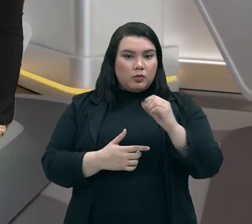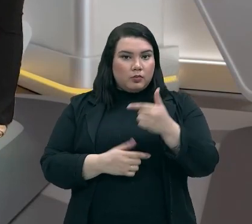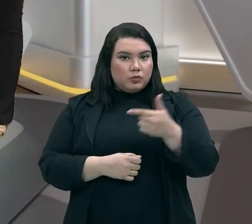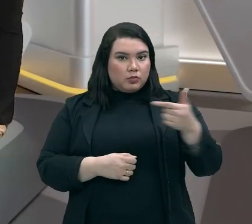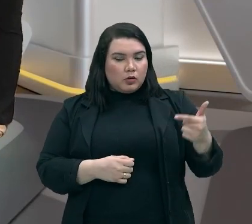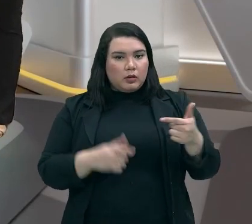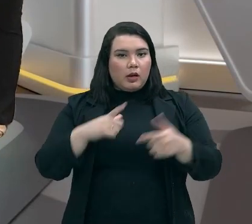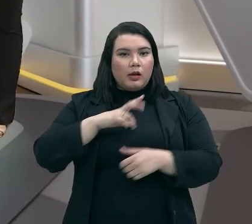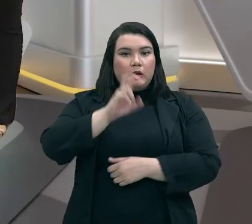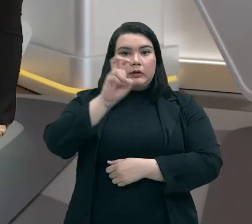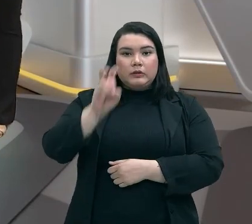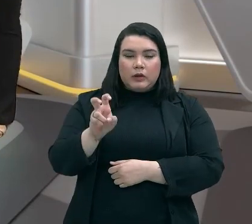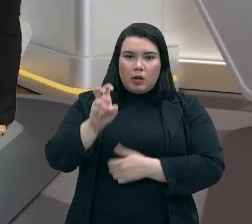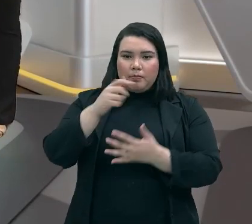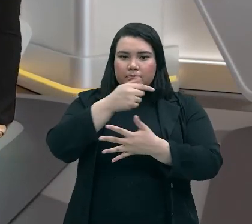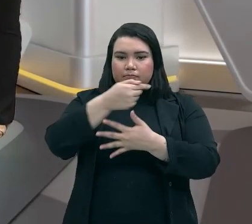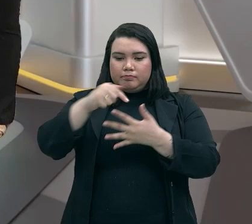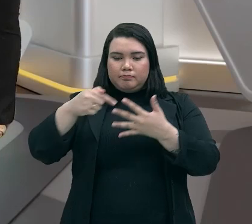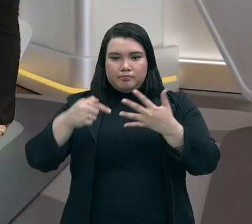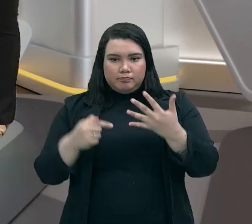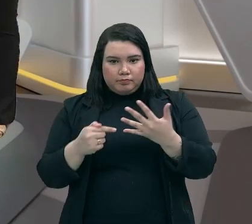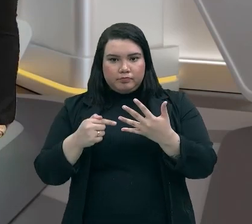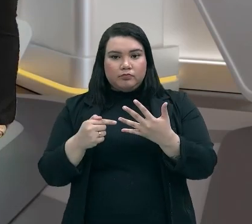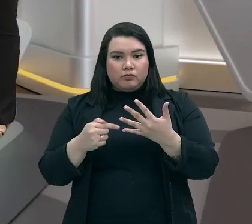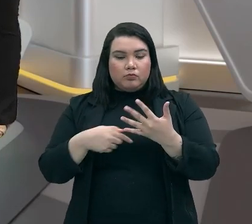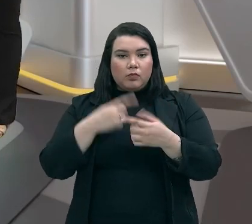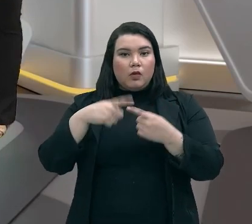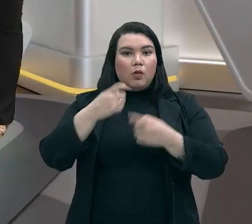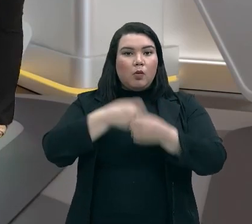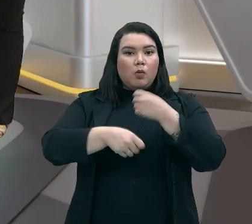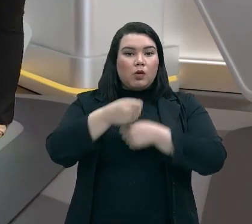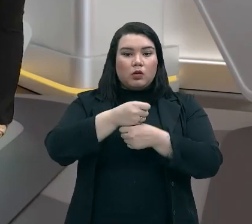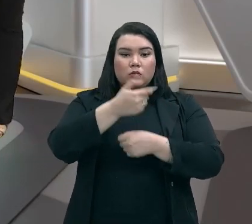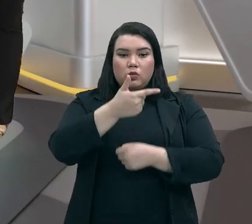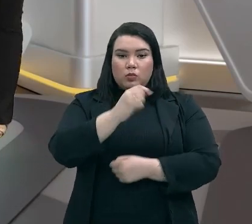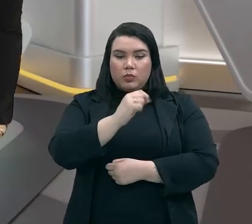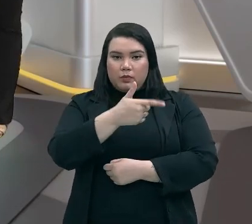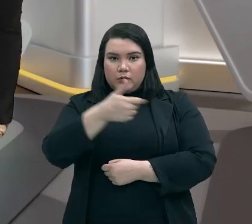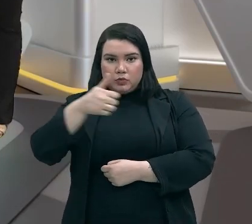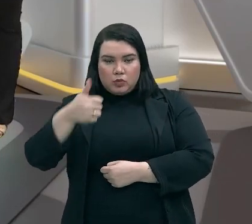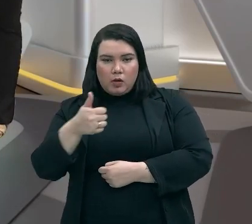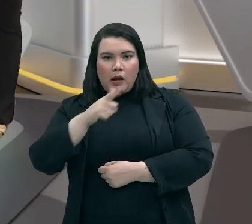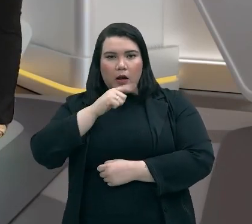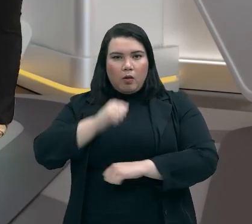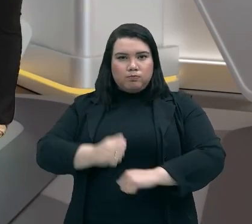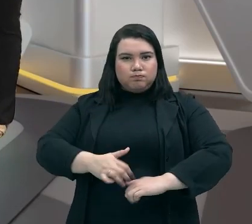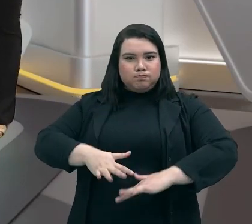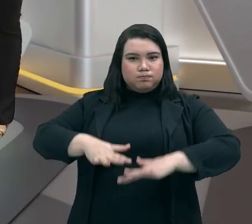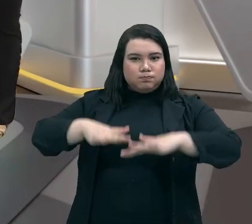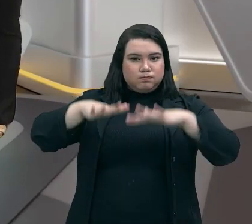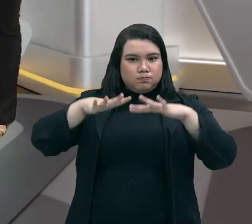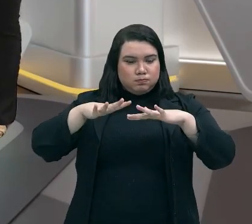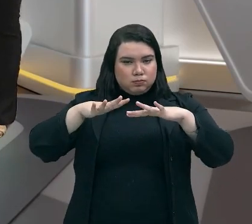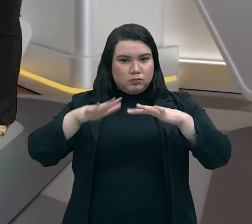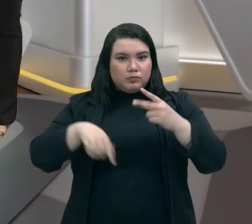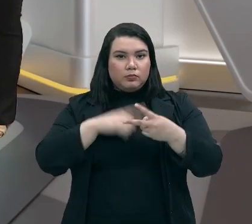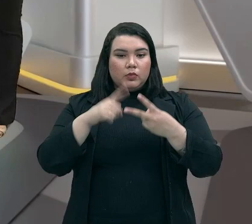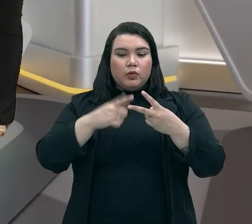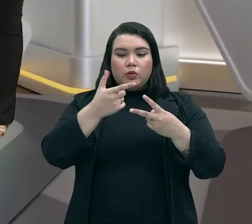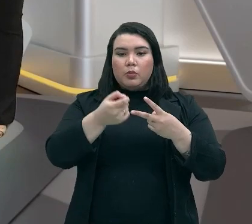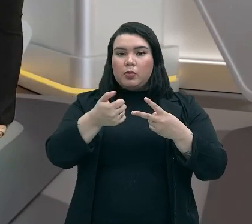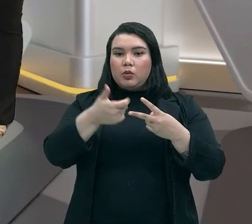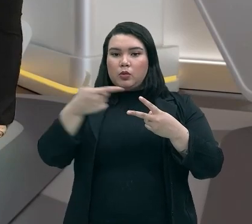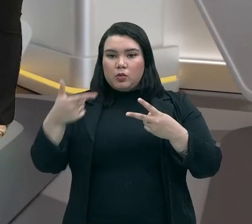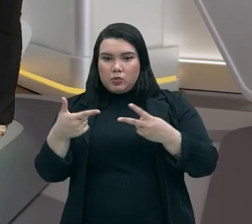A gente aponta a maior cheia, que foi em 2021, né? A segunda maior cheia foi em 2012,